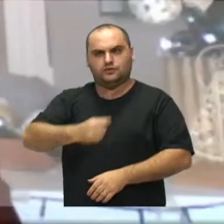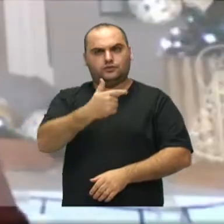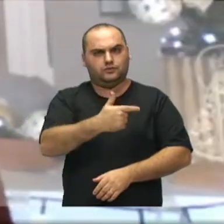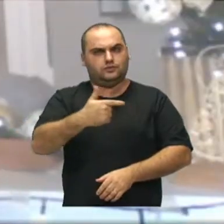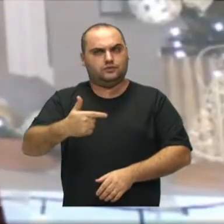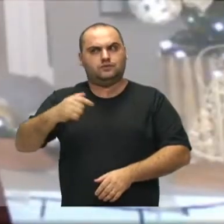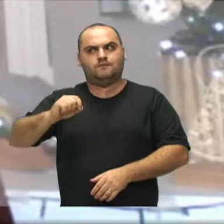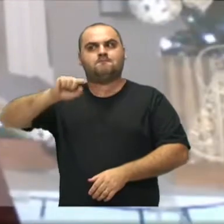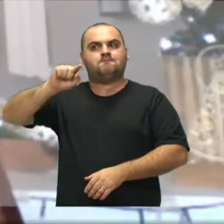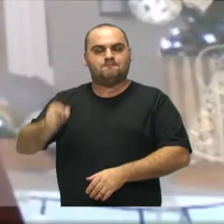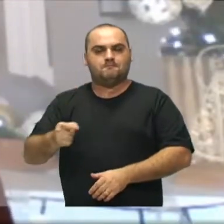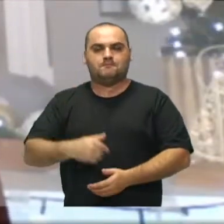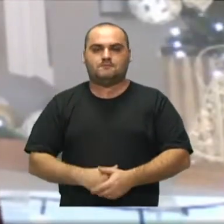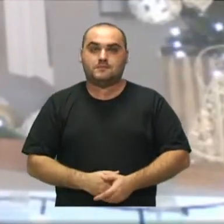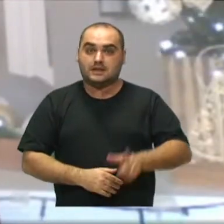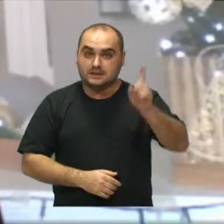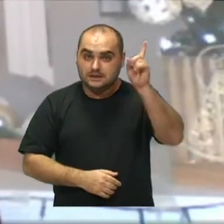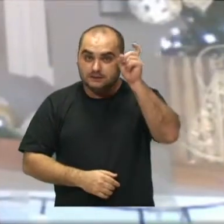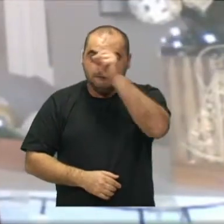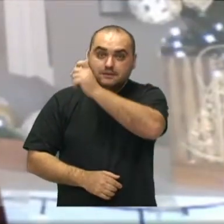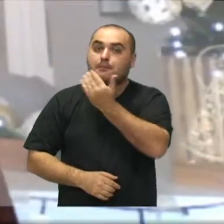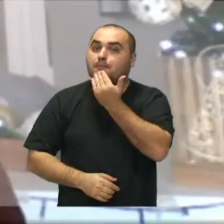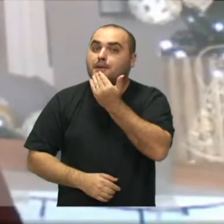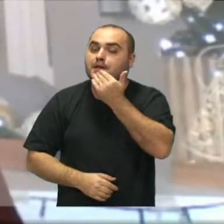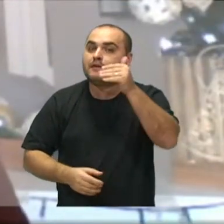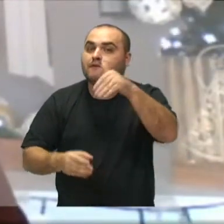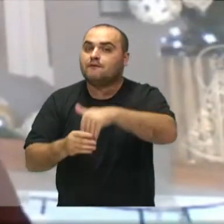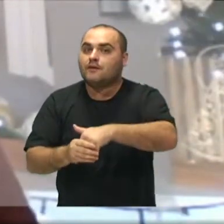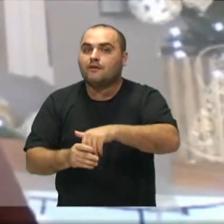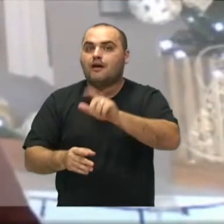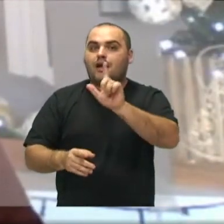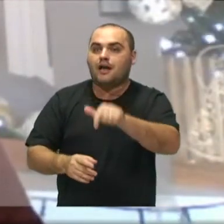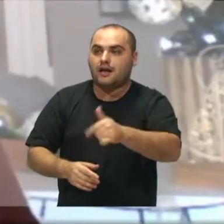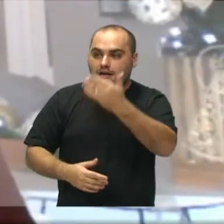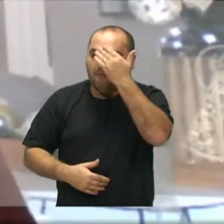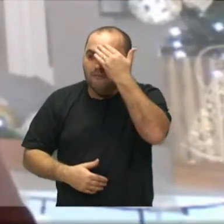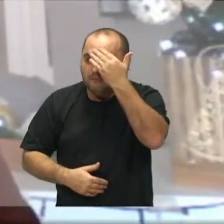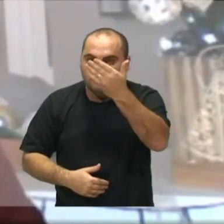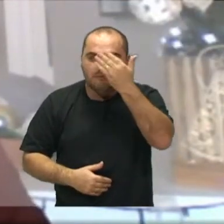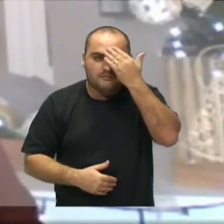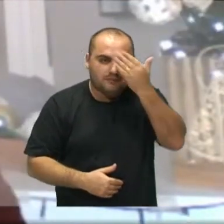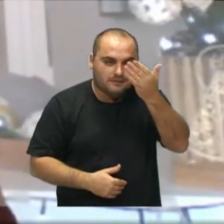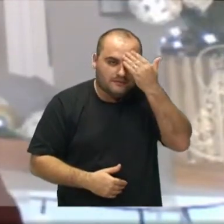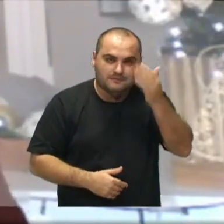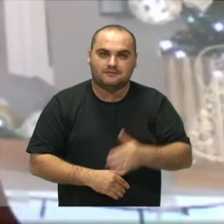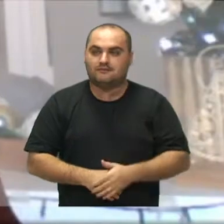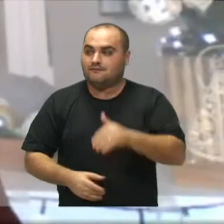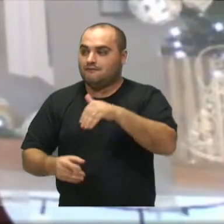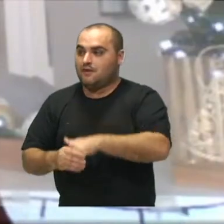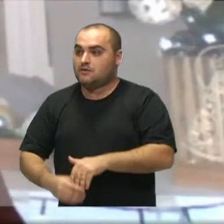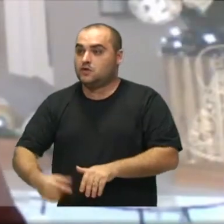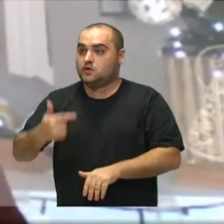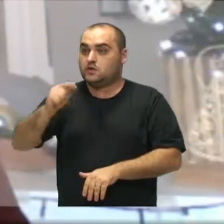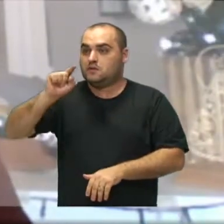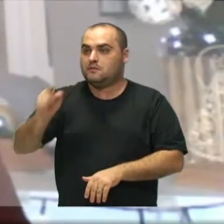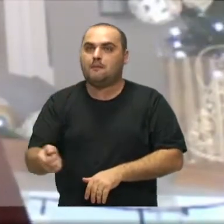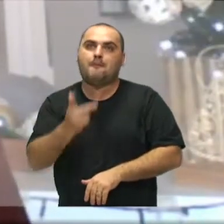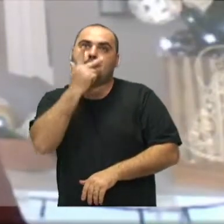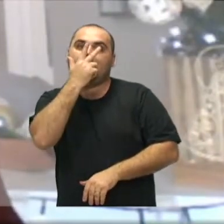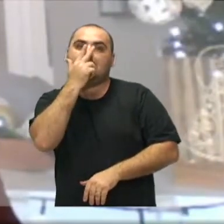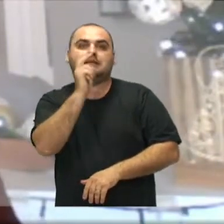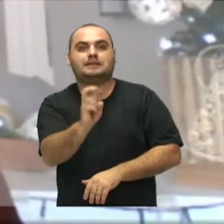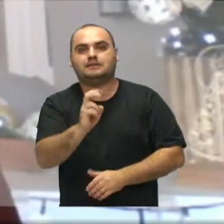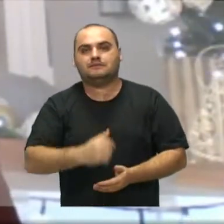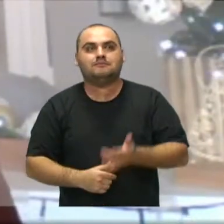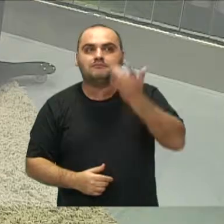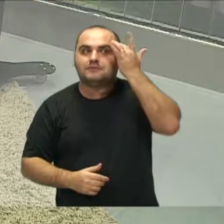Por isso que a gente diz que mais difícil do que pedir voto é agradecer. Porque a gente faz 2.000 votos, mas parece que a gente fez 5. Que a gente